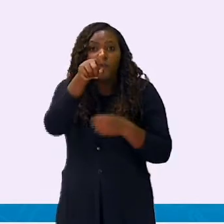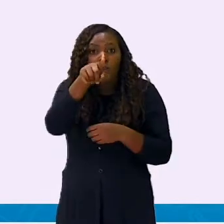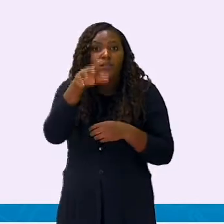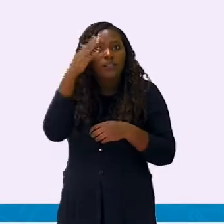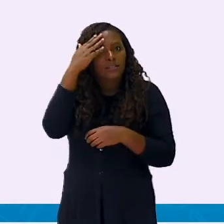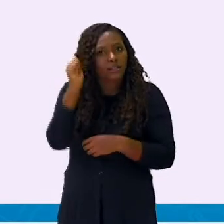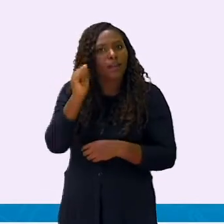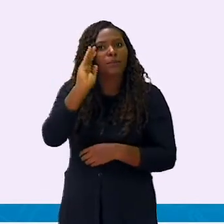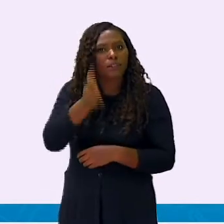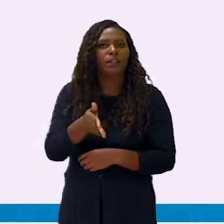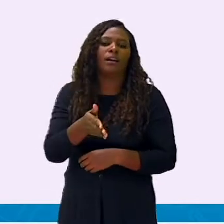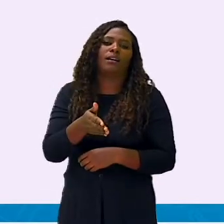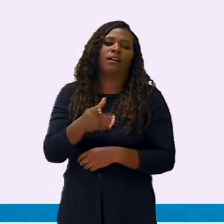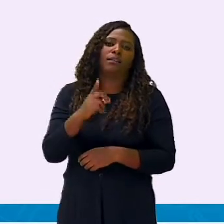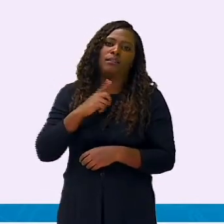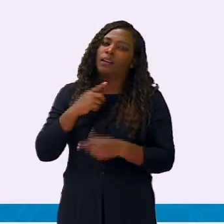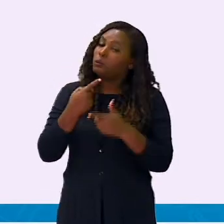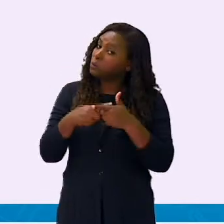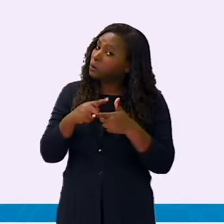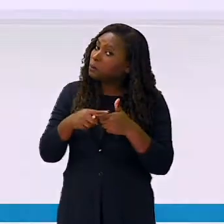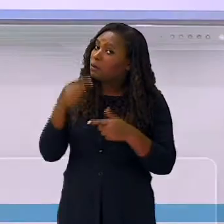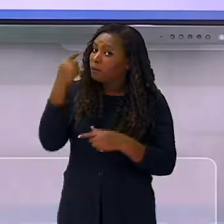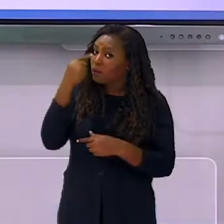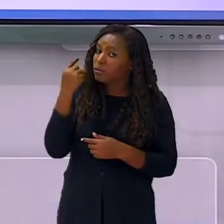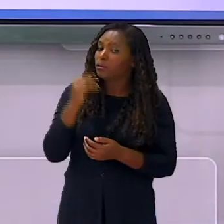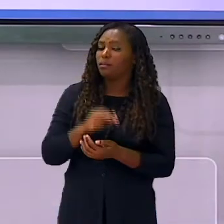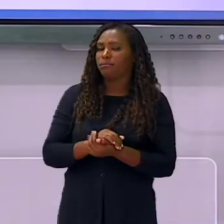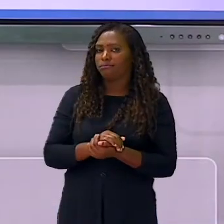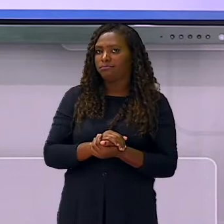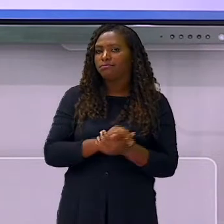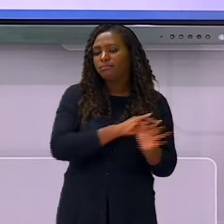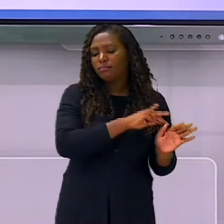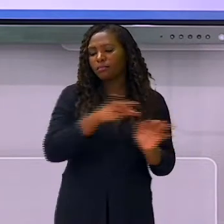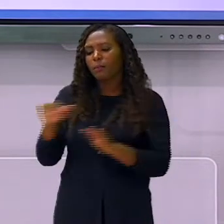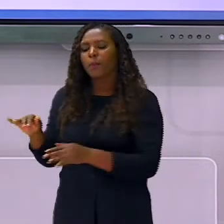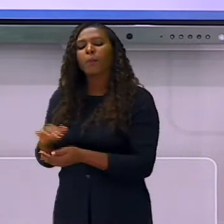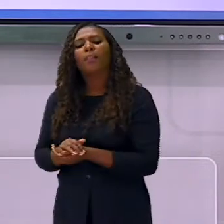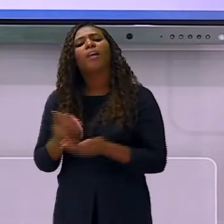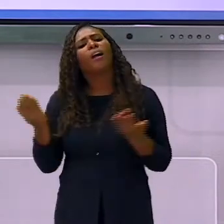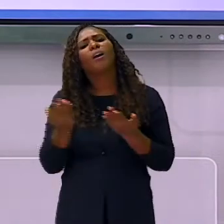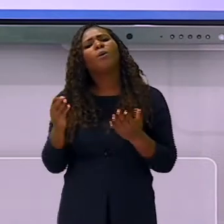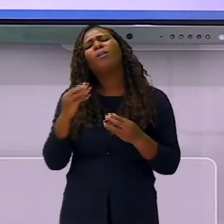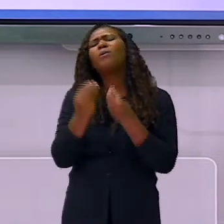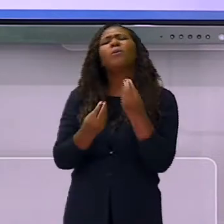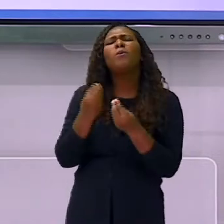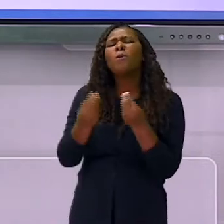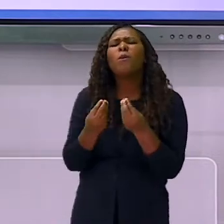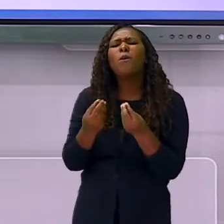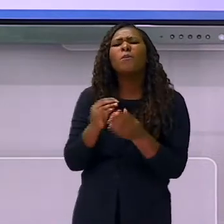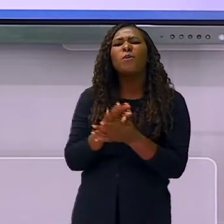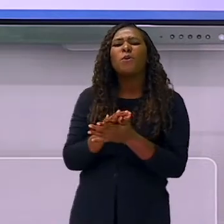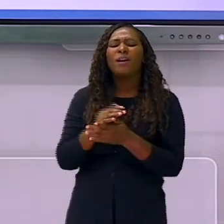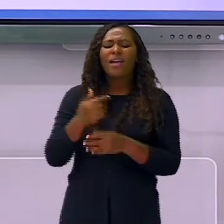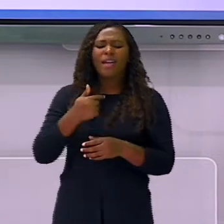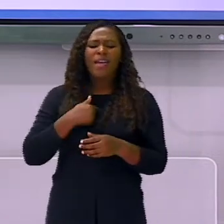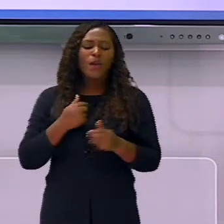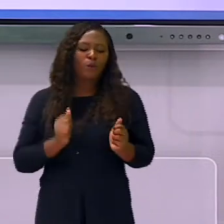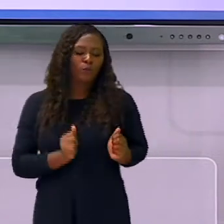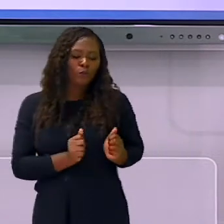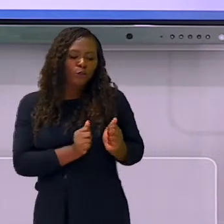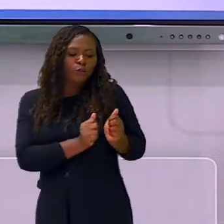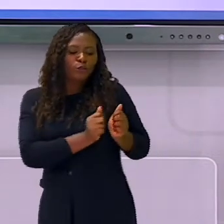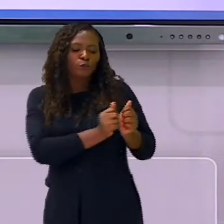Agora, nós vamos saber como agir quando estivermos com pessoas com deficiência visual. Trate-o com